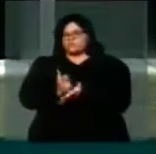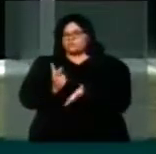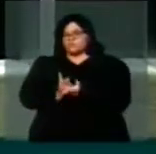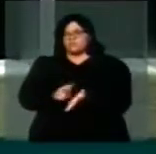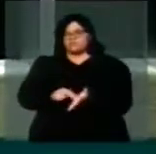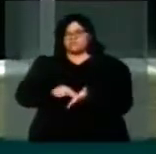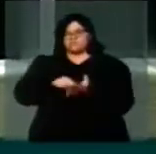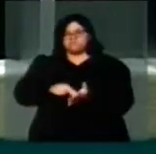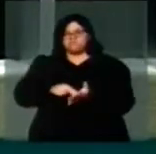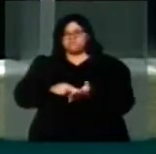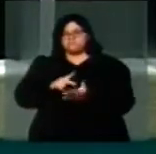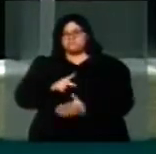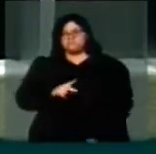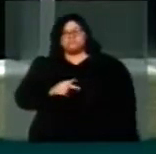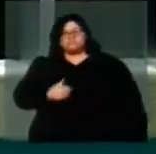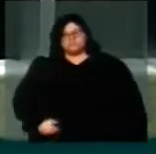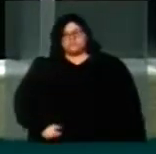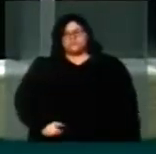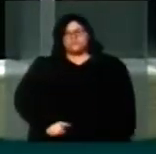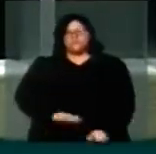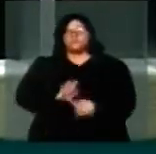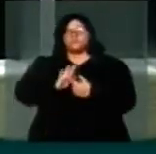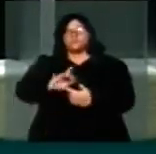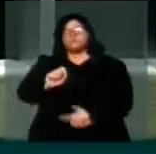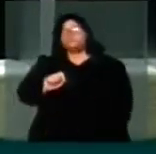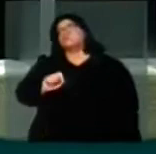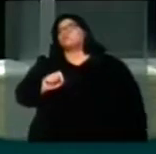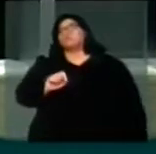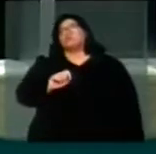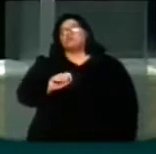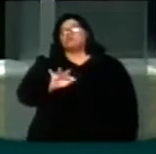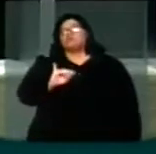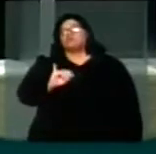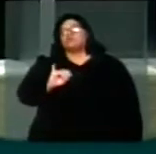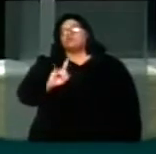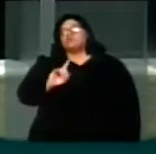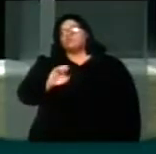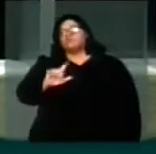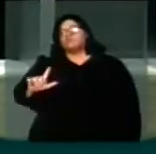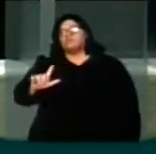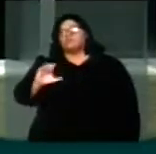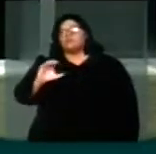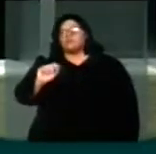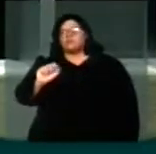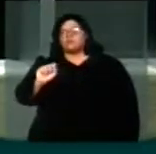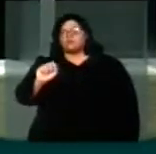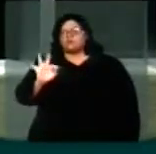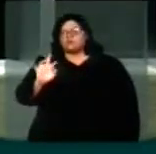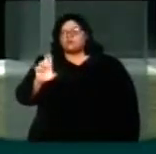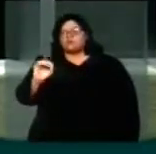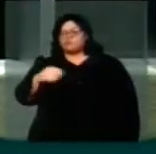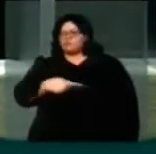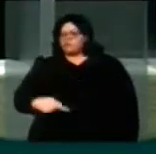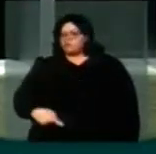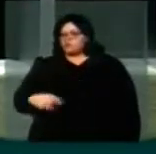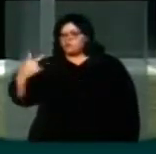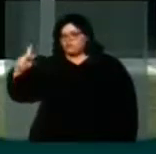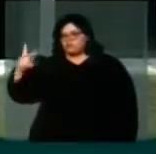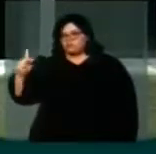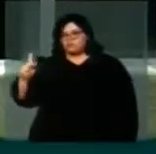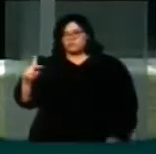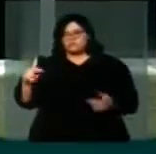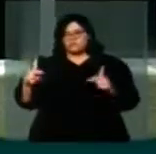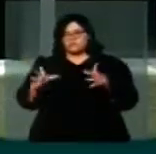mostrou que Fidel Castro e seus seguidores, né, conseguiram uma